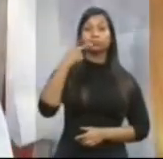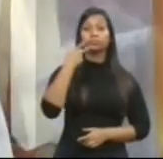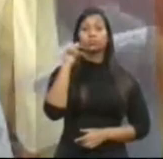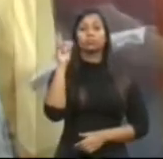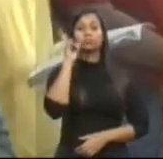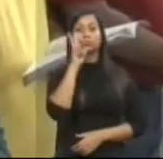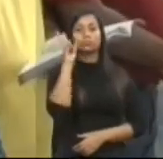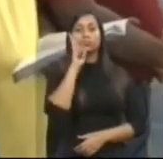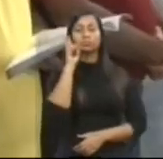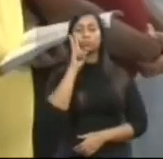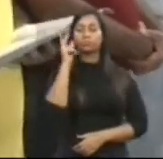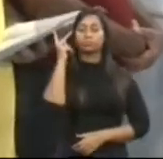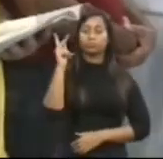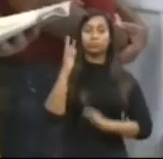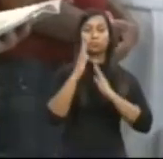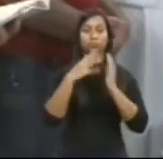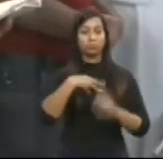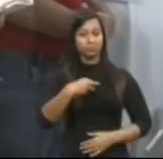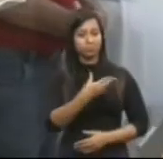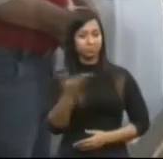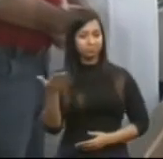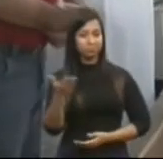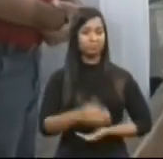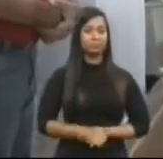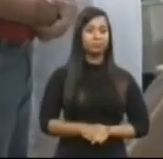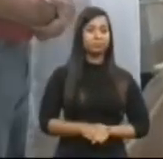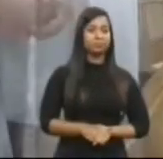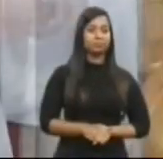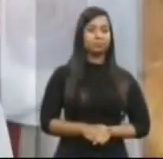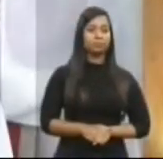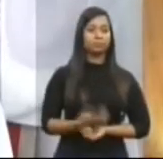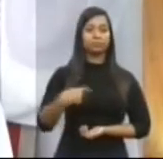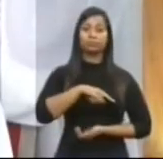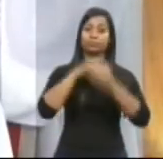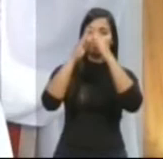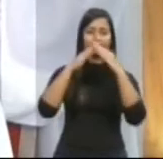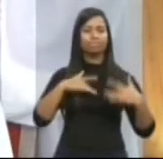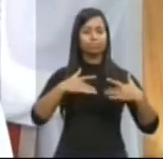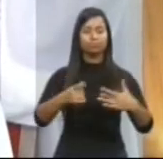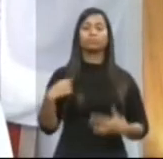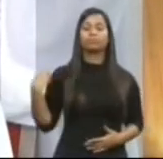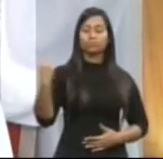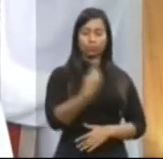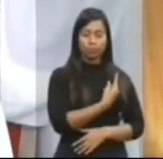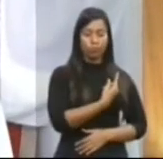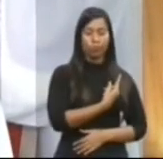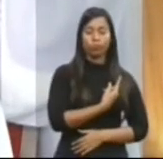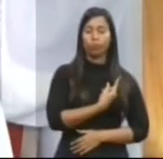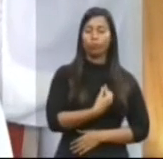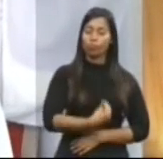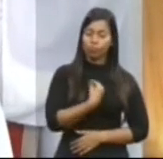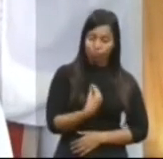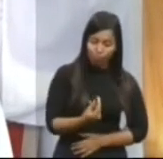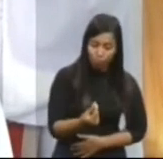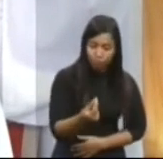face. Lembrai-vos, ó Pai, dos vossos filhos. Enfim, nós vos pedimos, tende piedade de todos